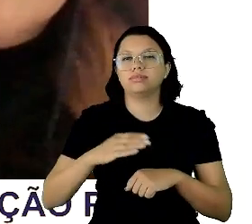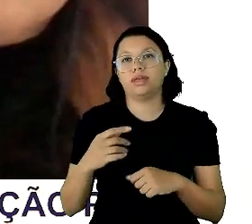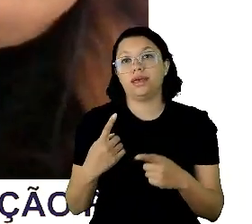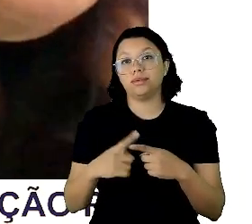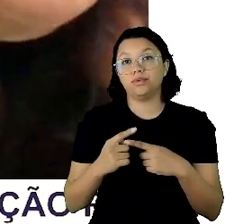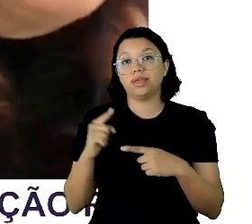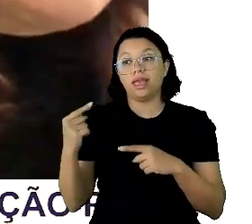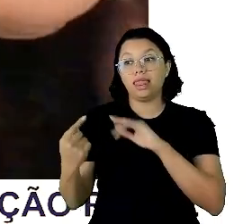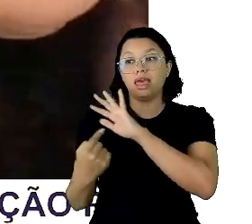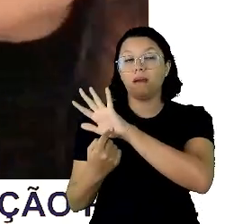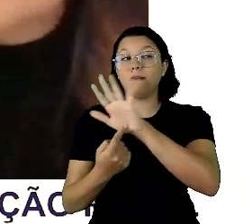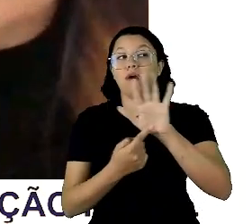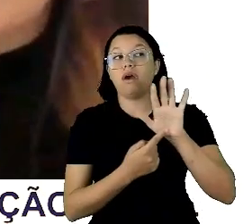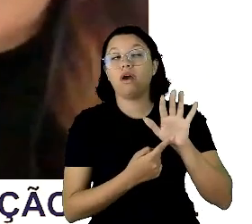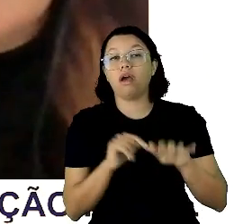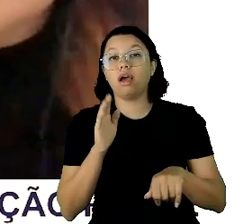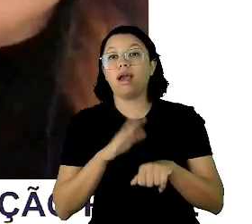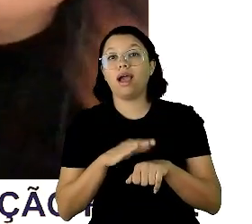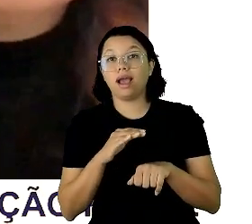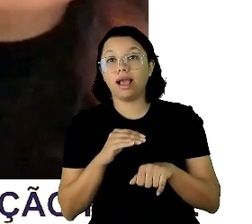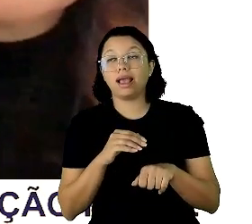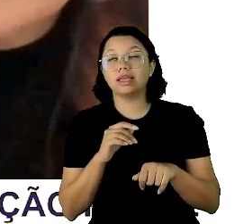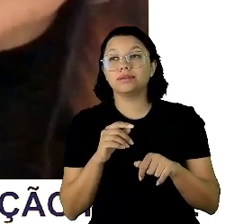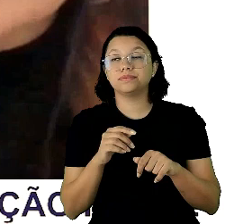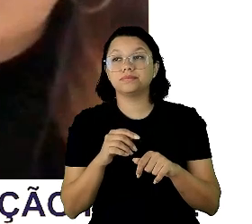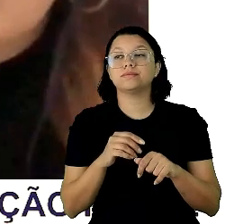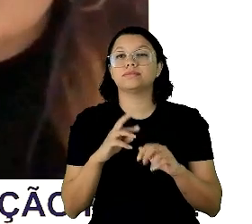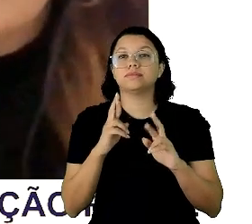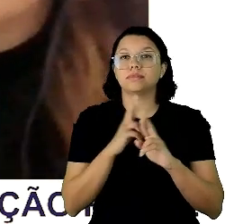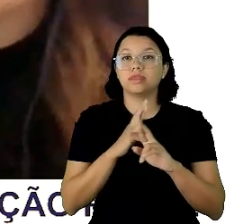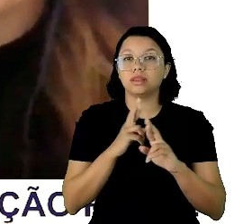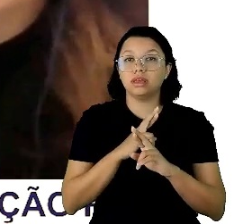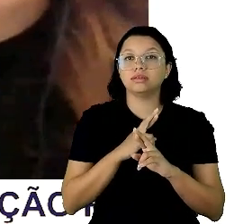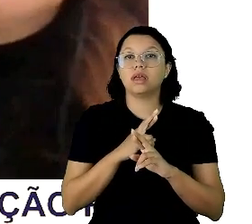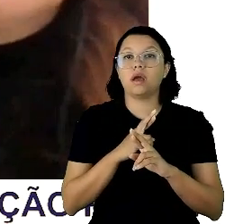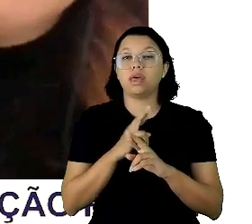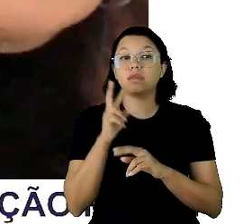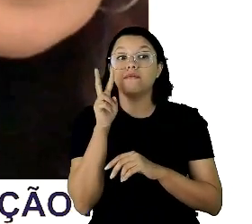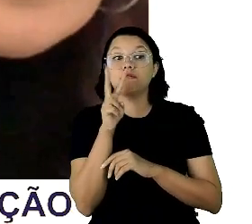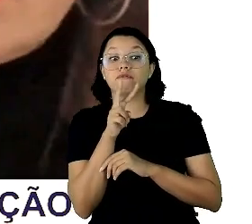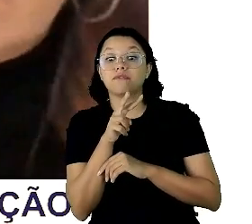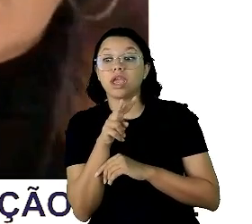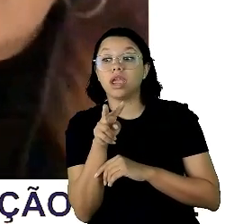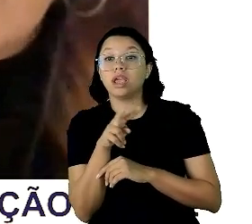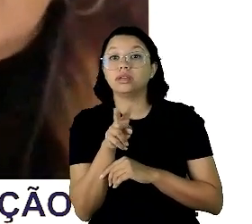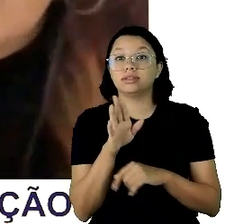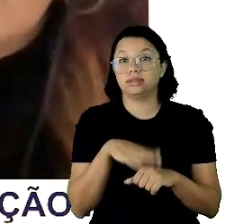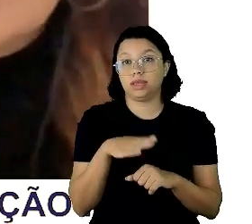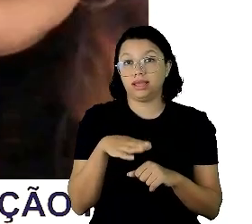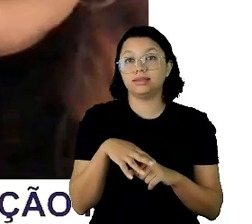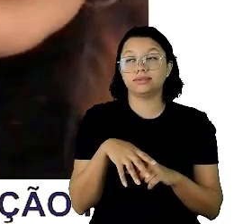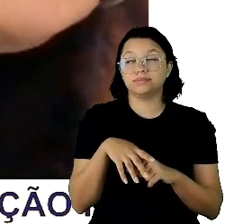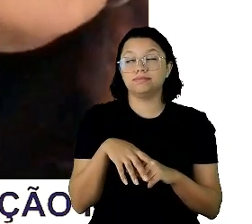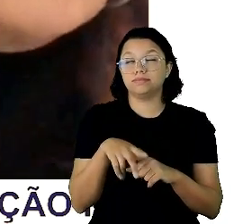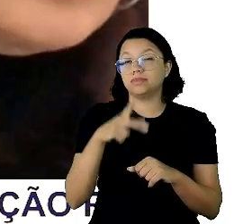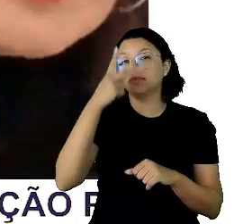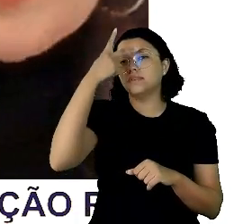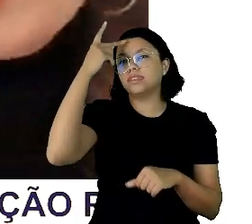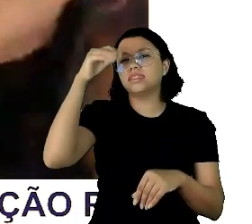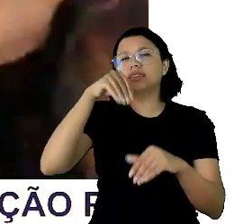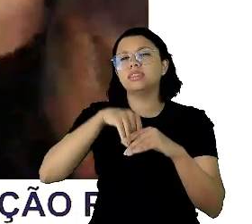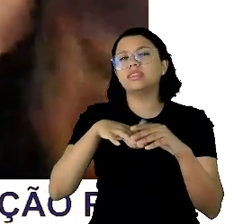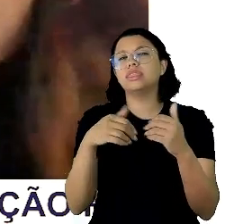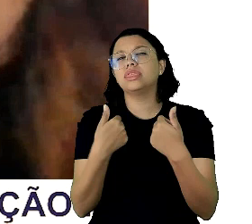né? Se a gente for olhar, quem que está no transporte público, quem que tá, né,